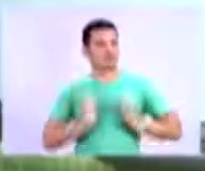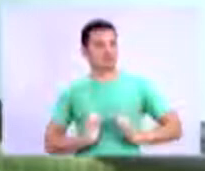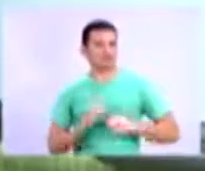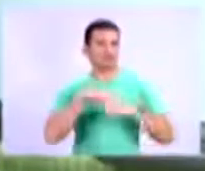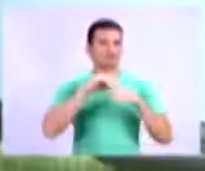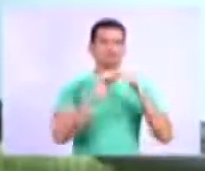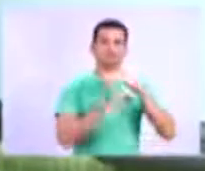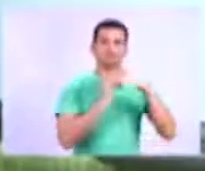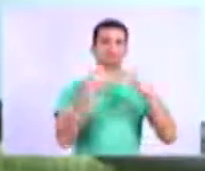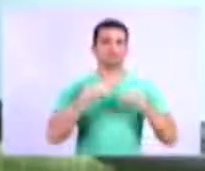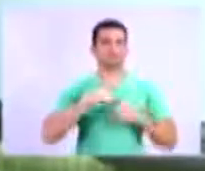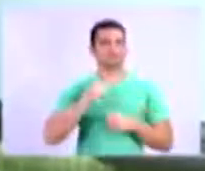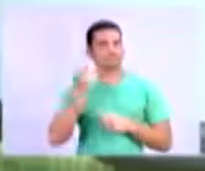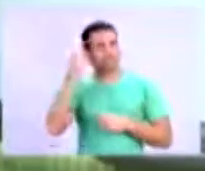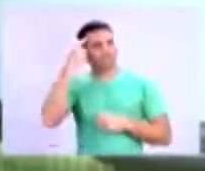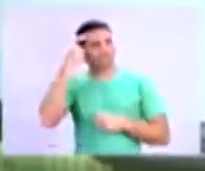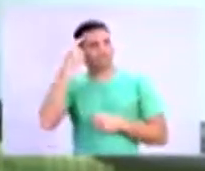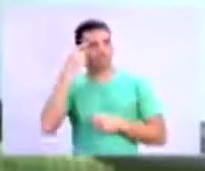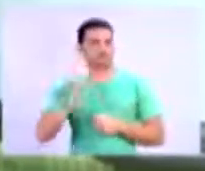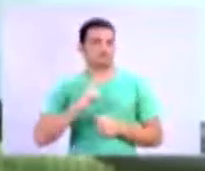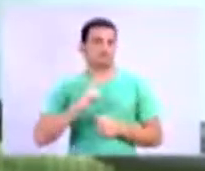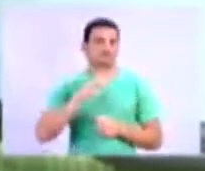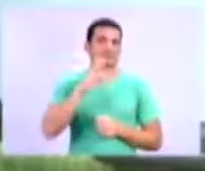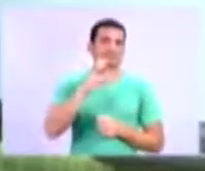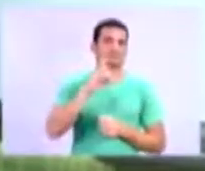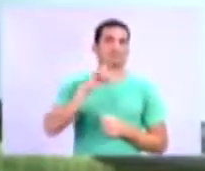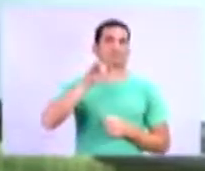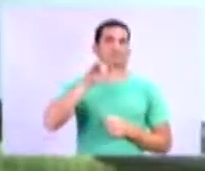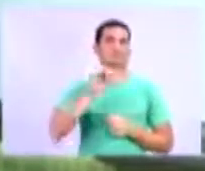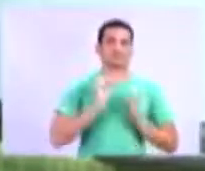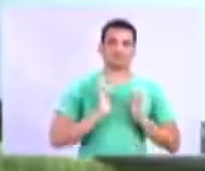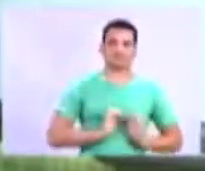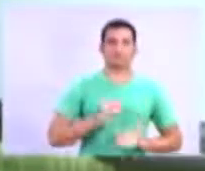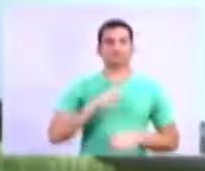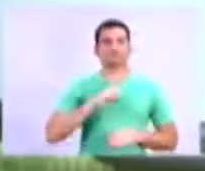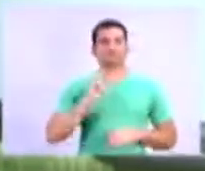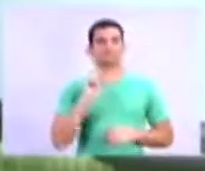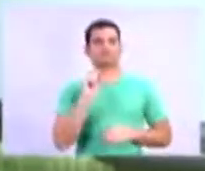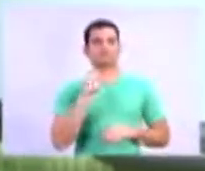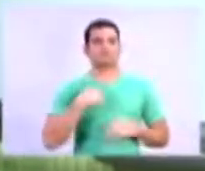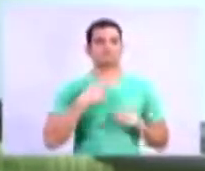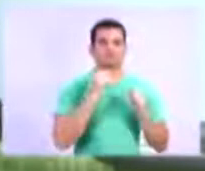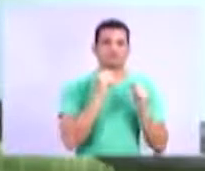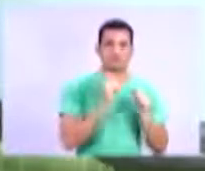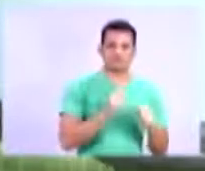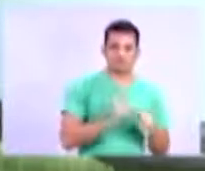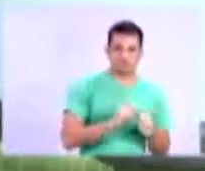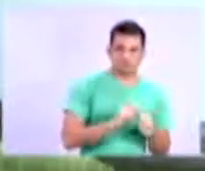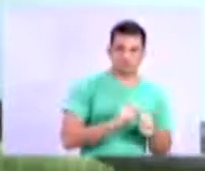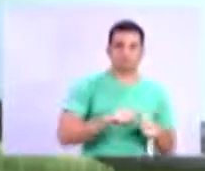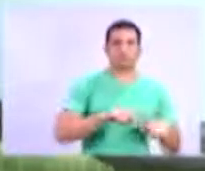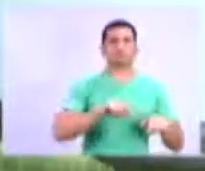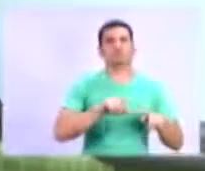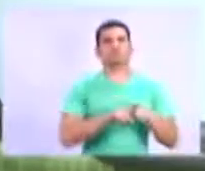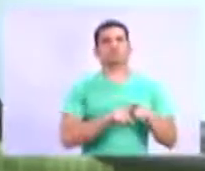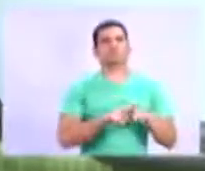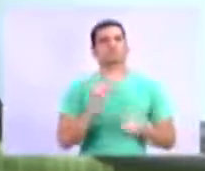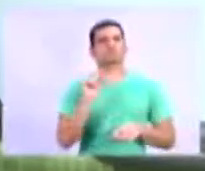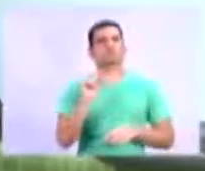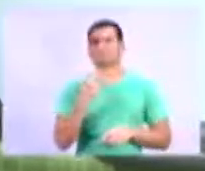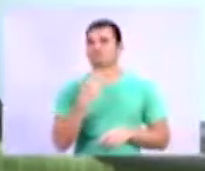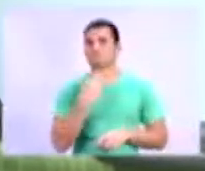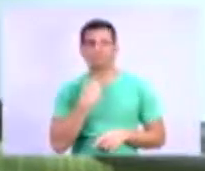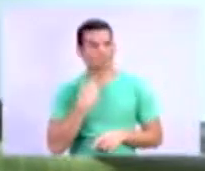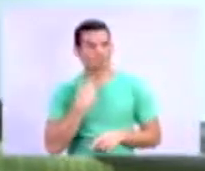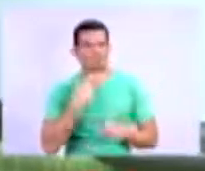mente isso. Existe um código de ética, existe aquilo que eu devo fazer, mas também aquilo que eu não devo